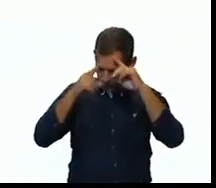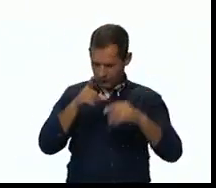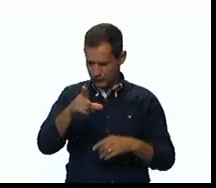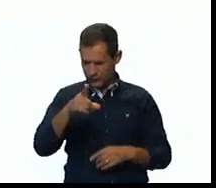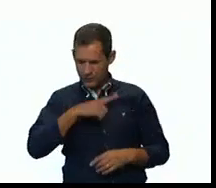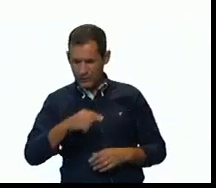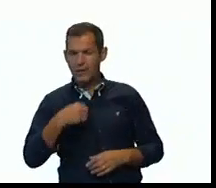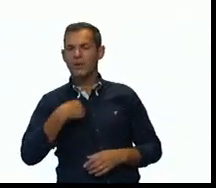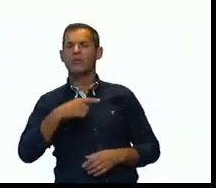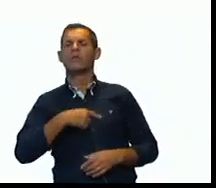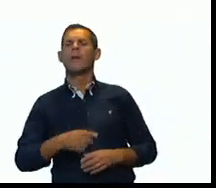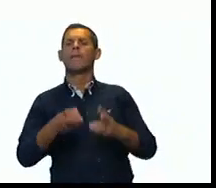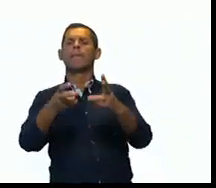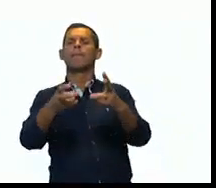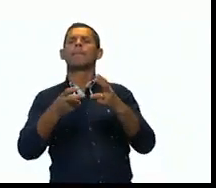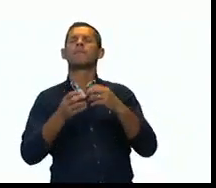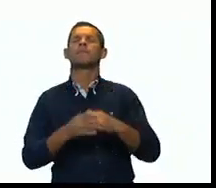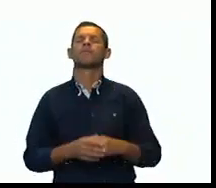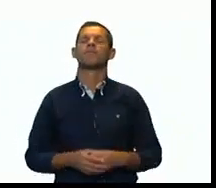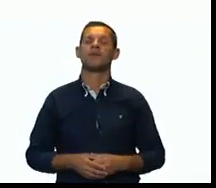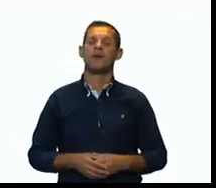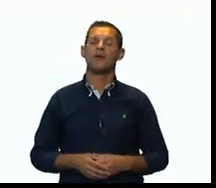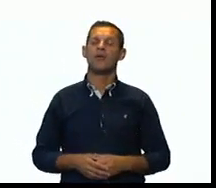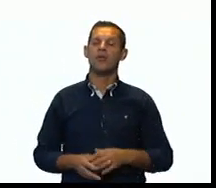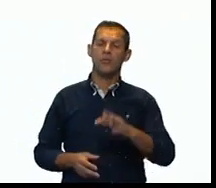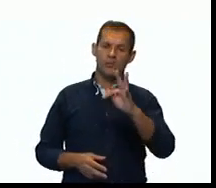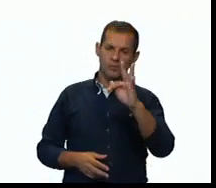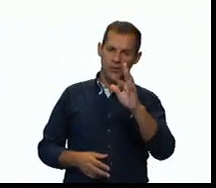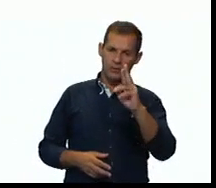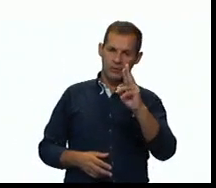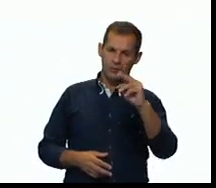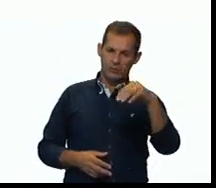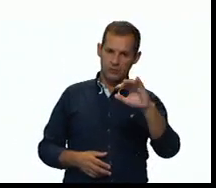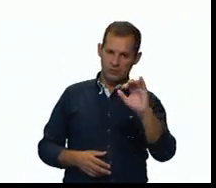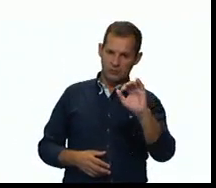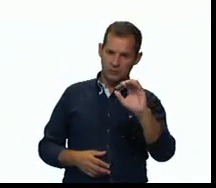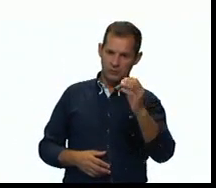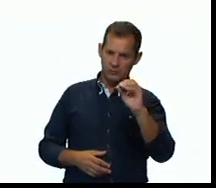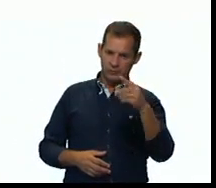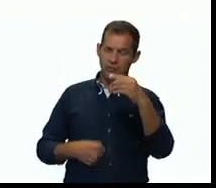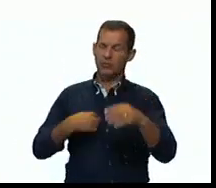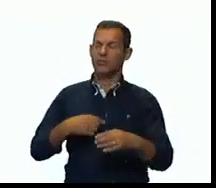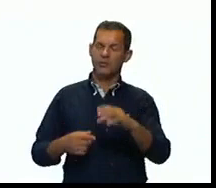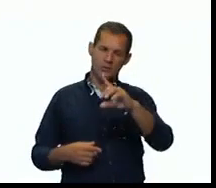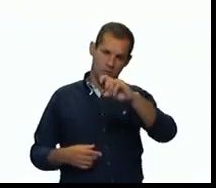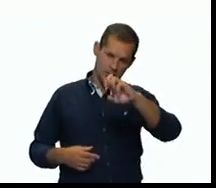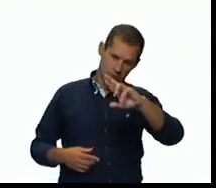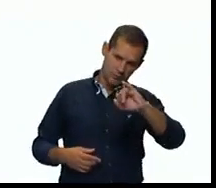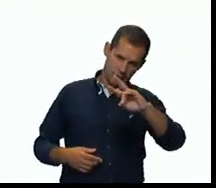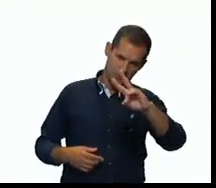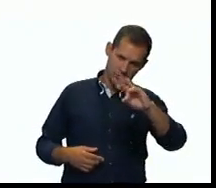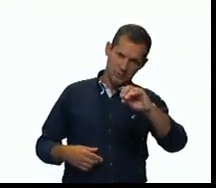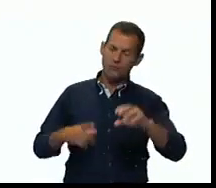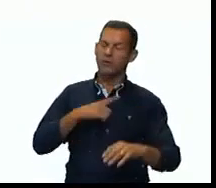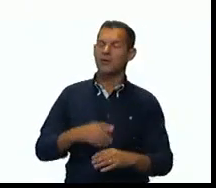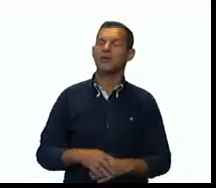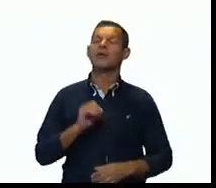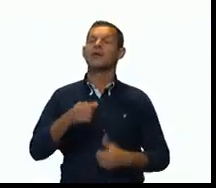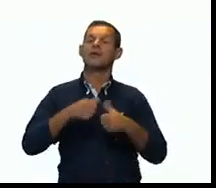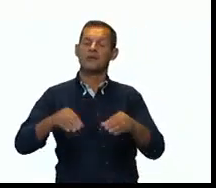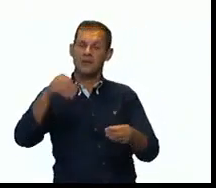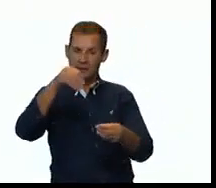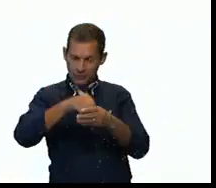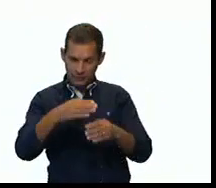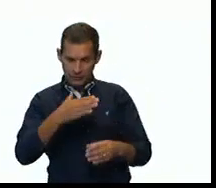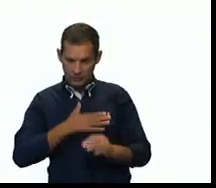deve ter? Eu tenho que descobrir uma função que, quando eu derivo, eu chego ao que está dentro